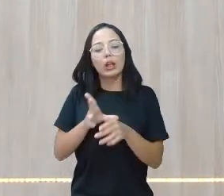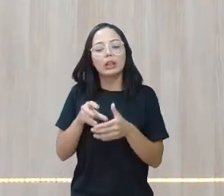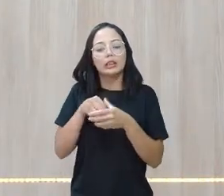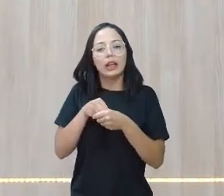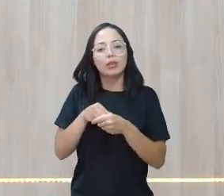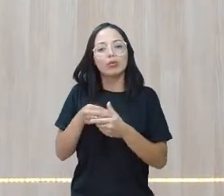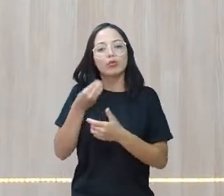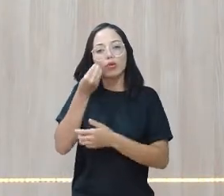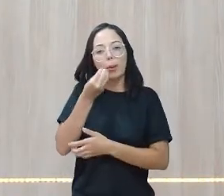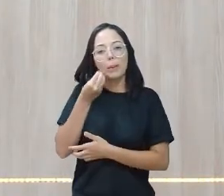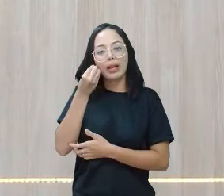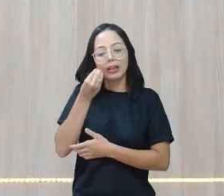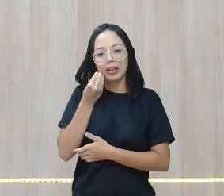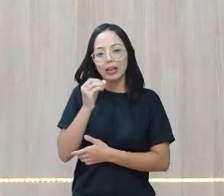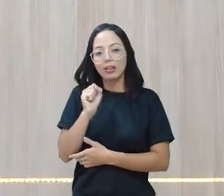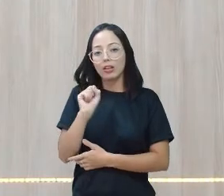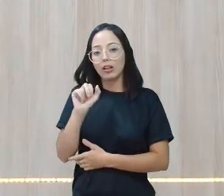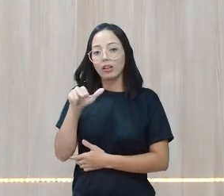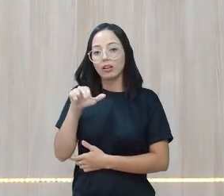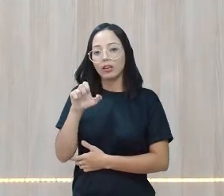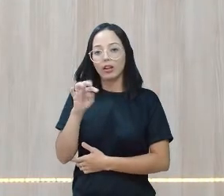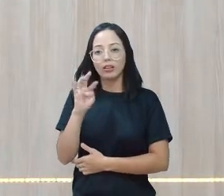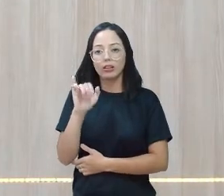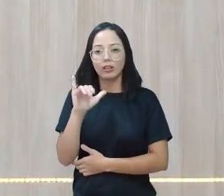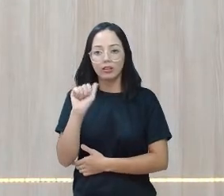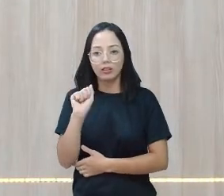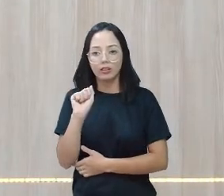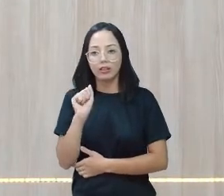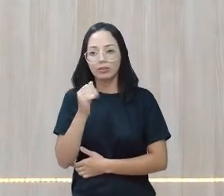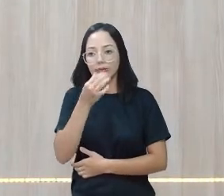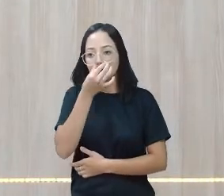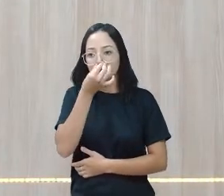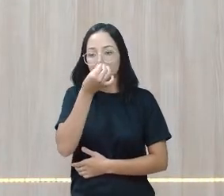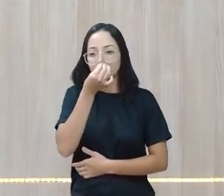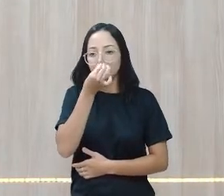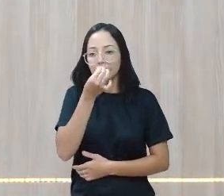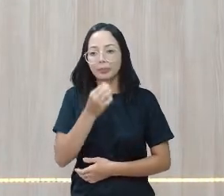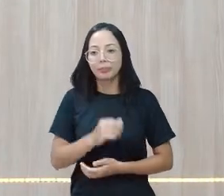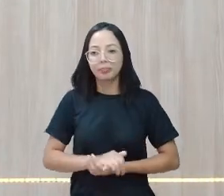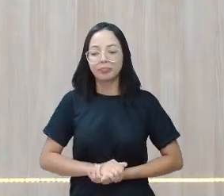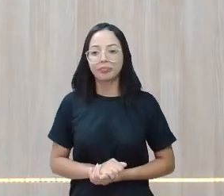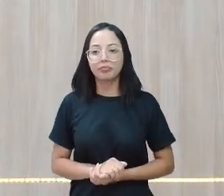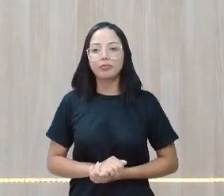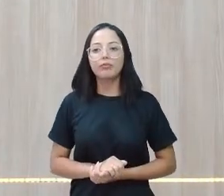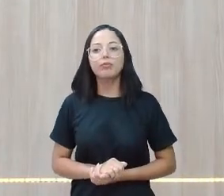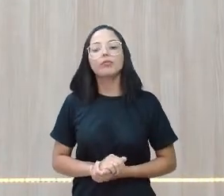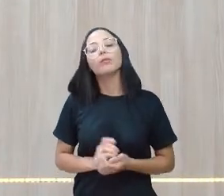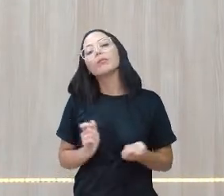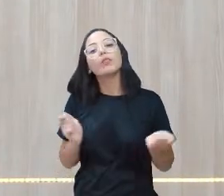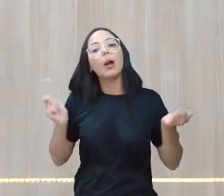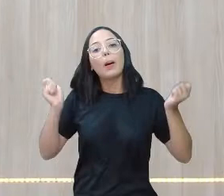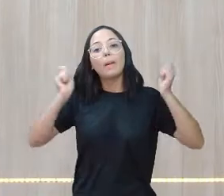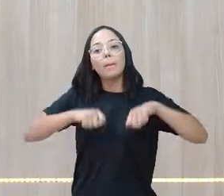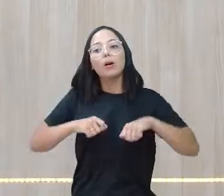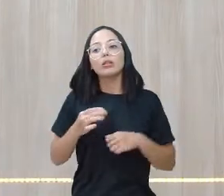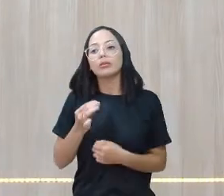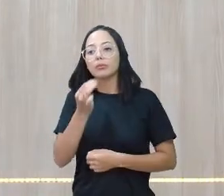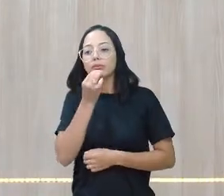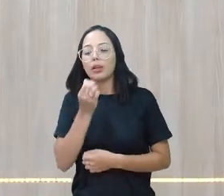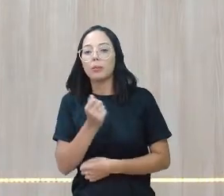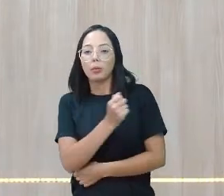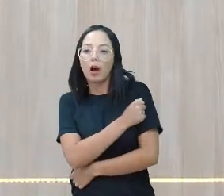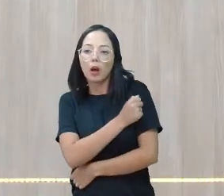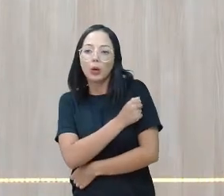essa experiência da sinestesia. Então, é possível que algum aluno